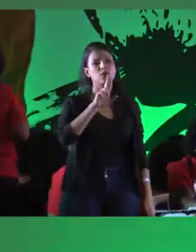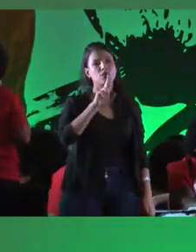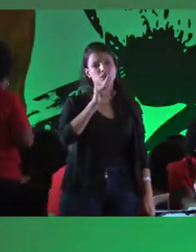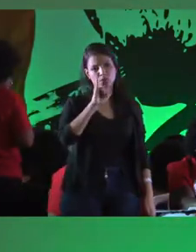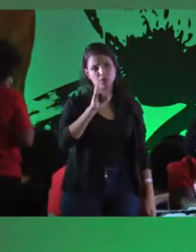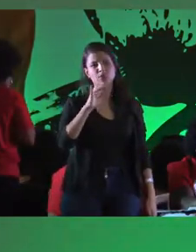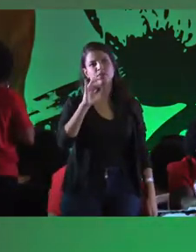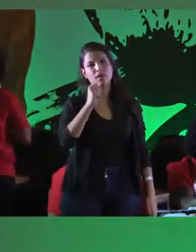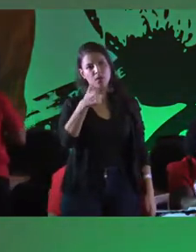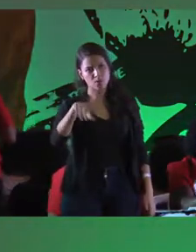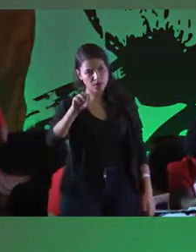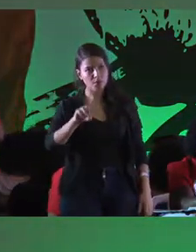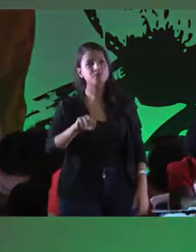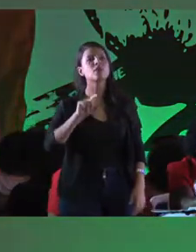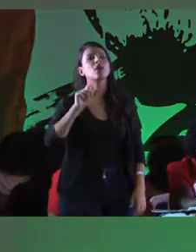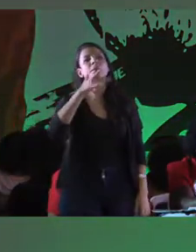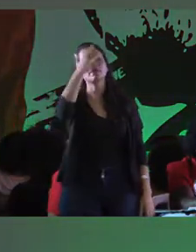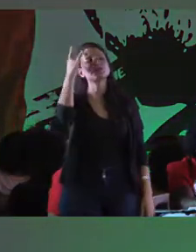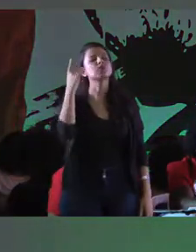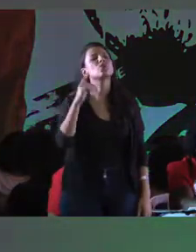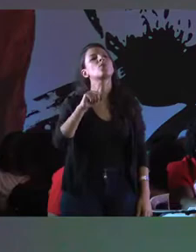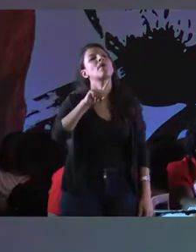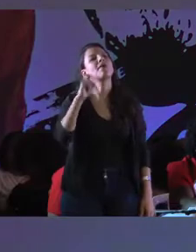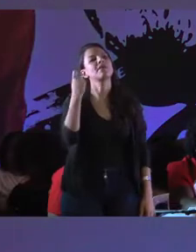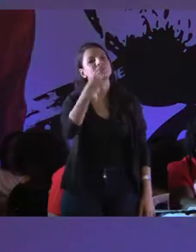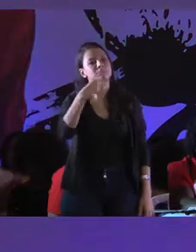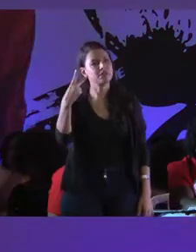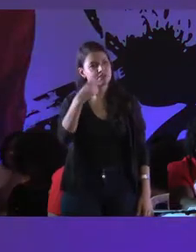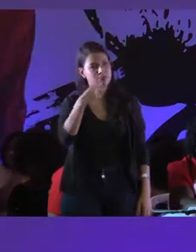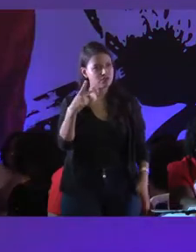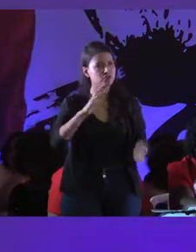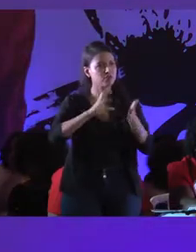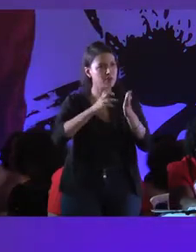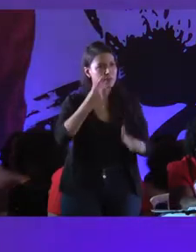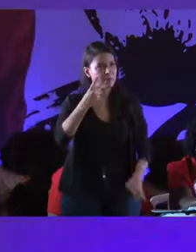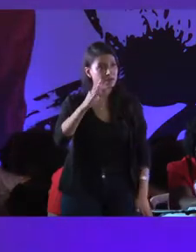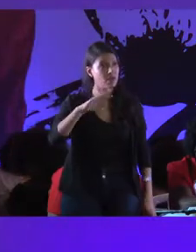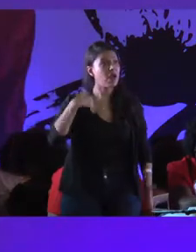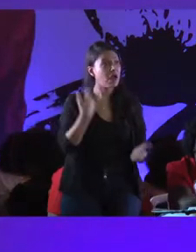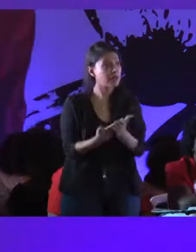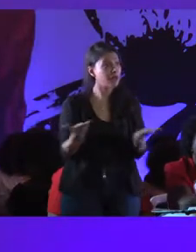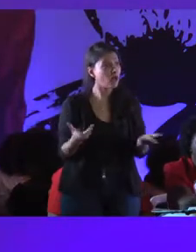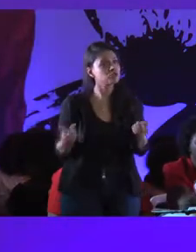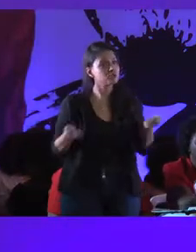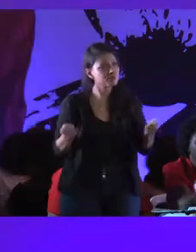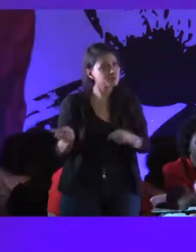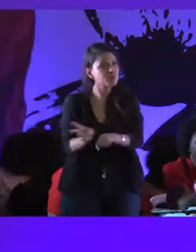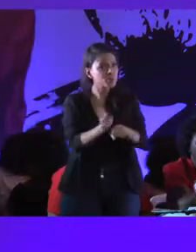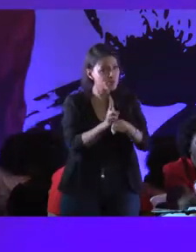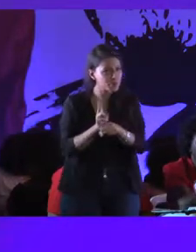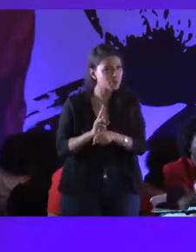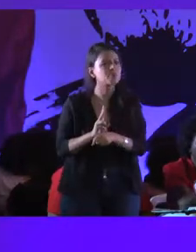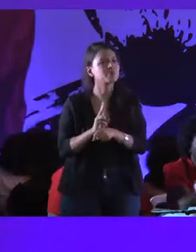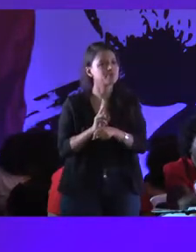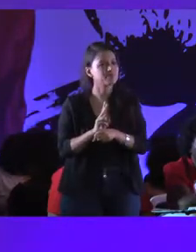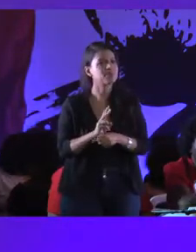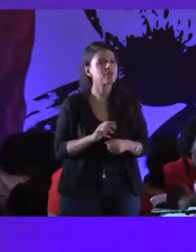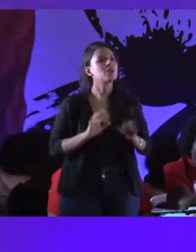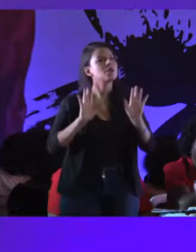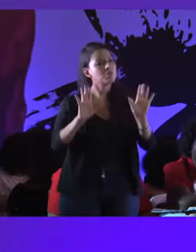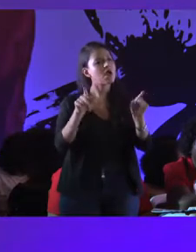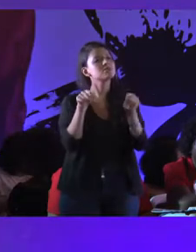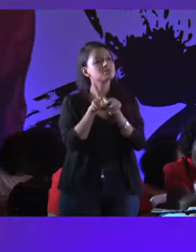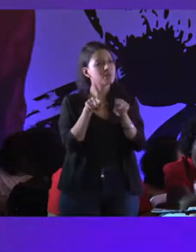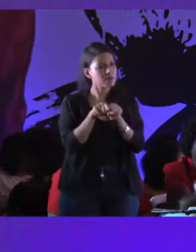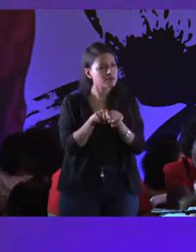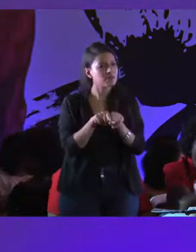nossos ex-presidentes do partido que dirigiram o PT até hoje. Mas quero fazer